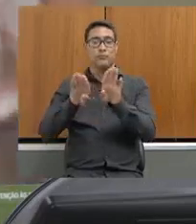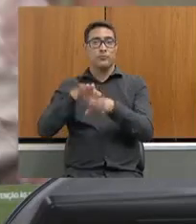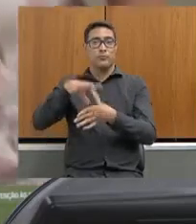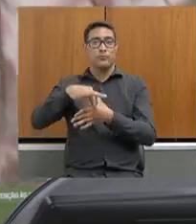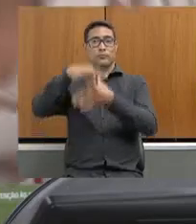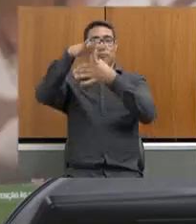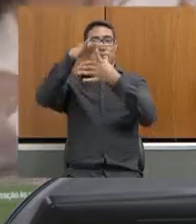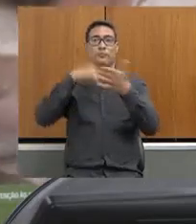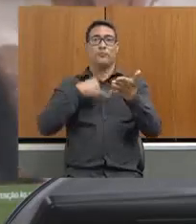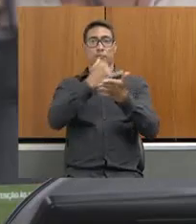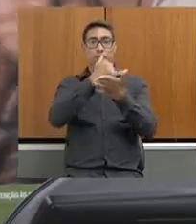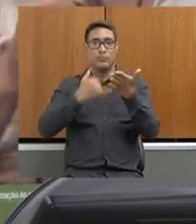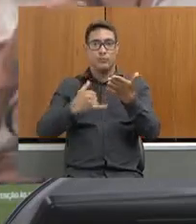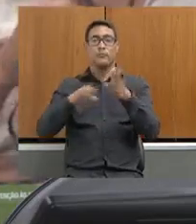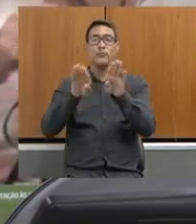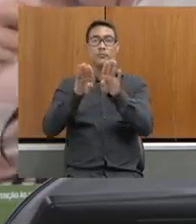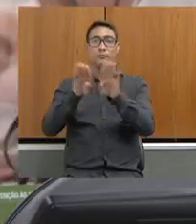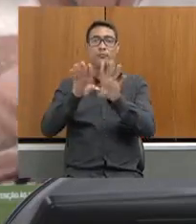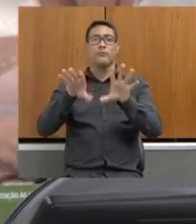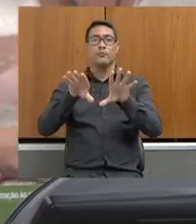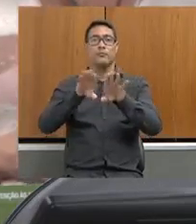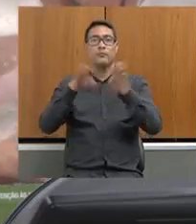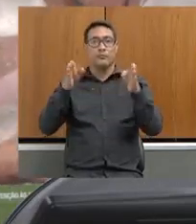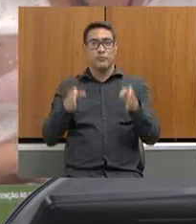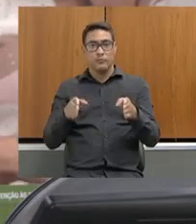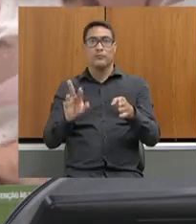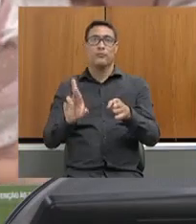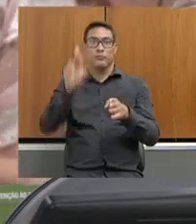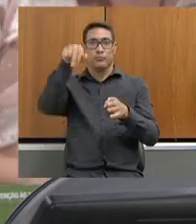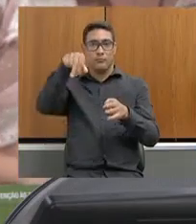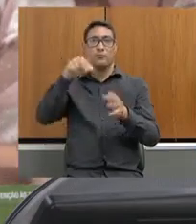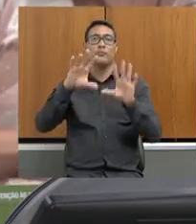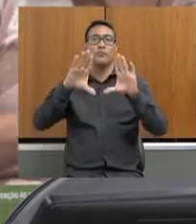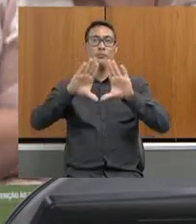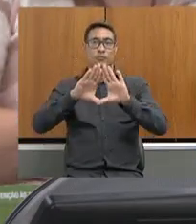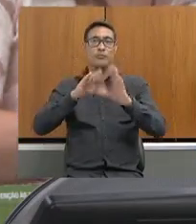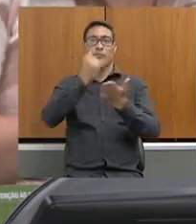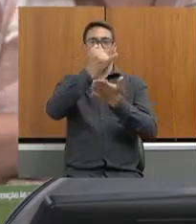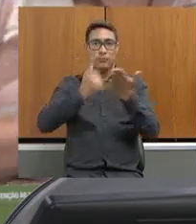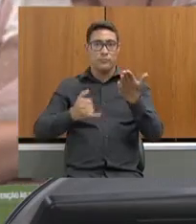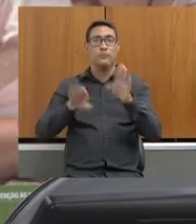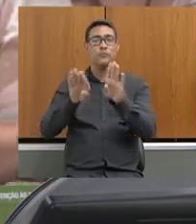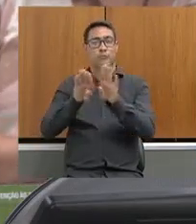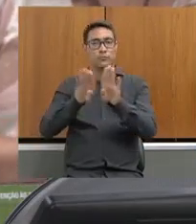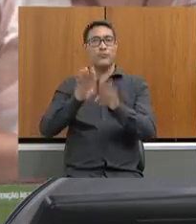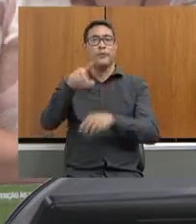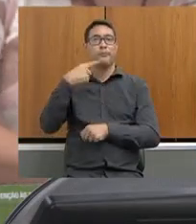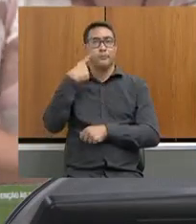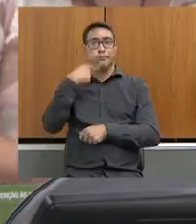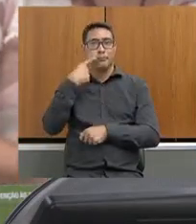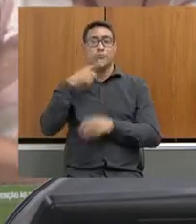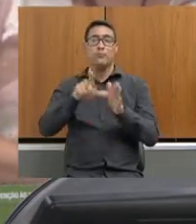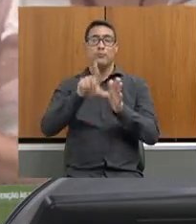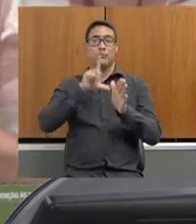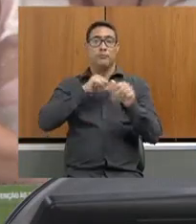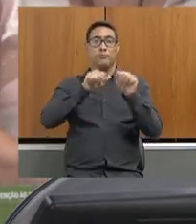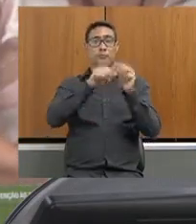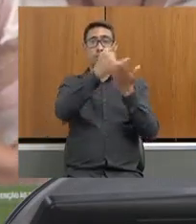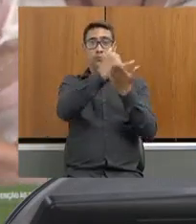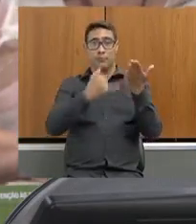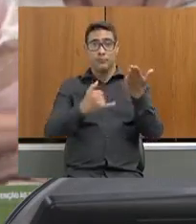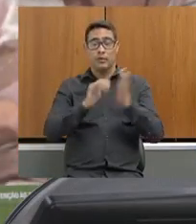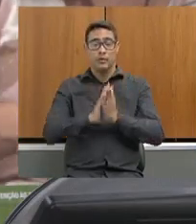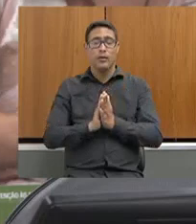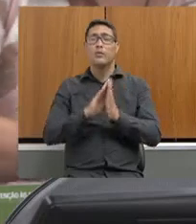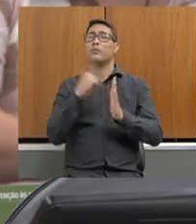inscrição, membros da mesa da Assembleia, por ordem de inscrição, demais parlamentares, por ordem de inscrição. Os parlamentares que